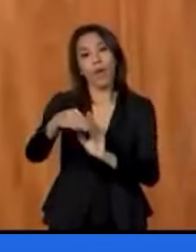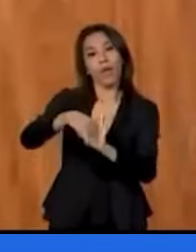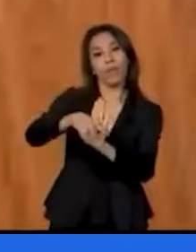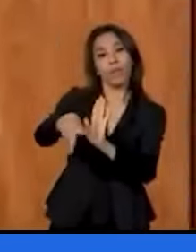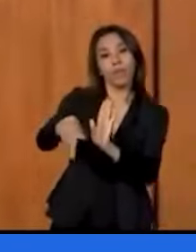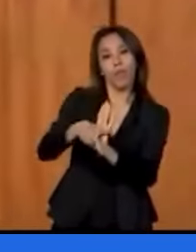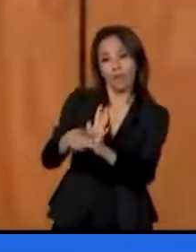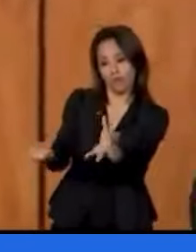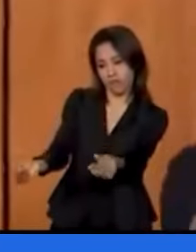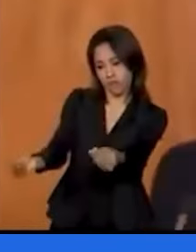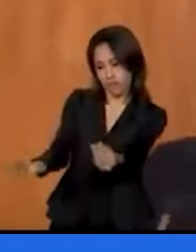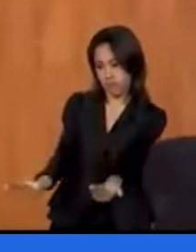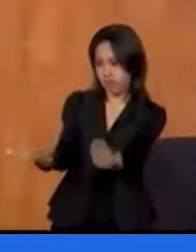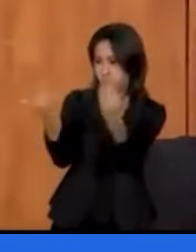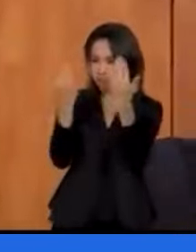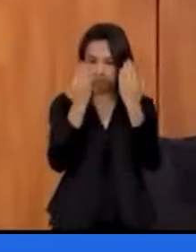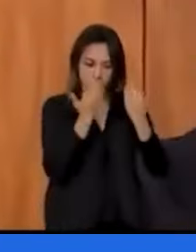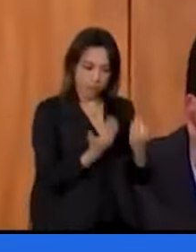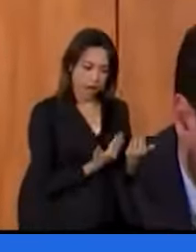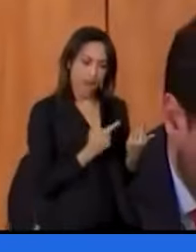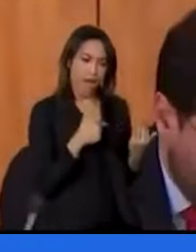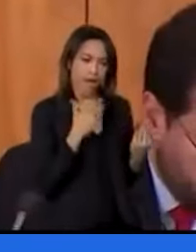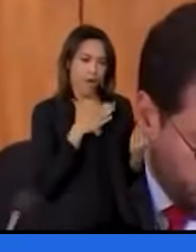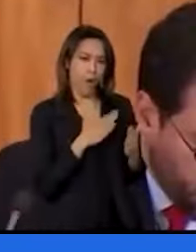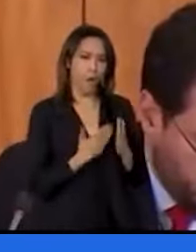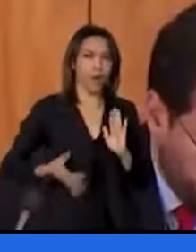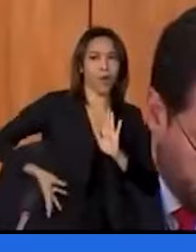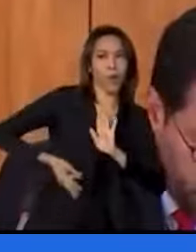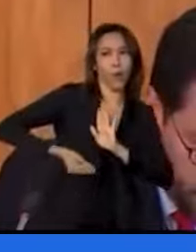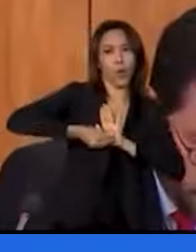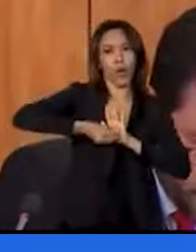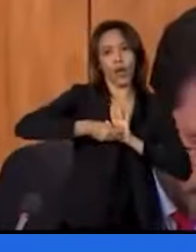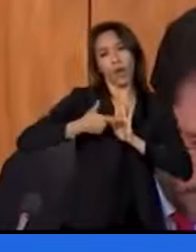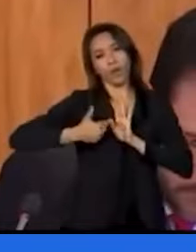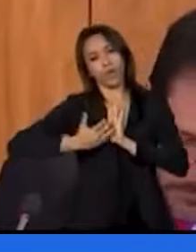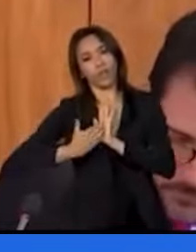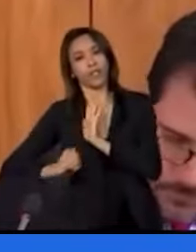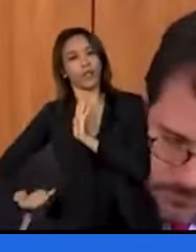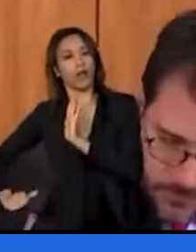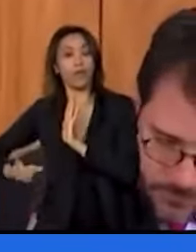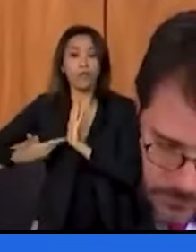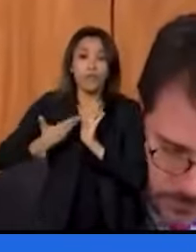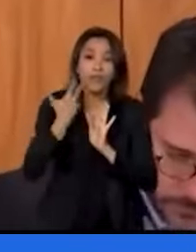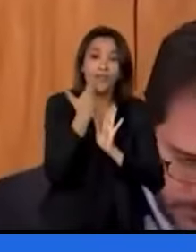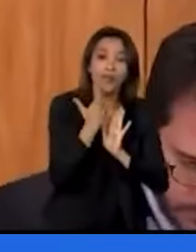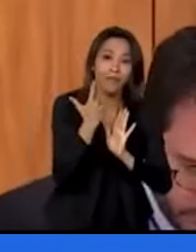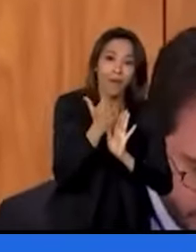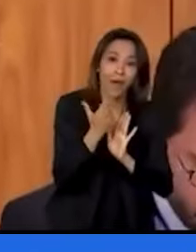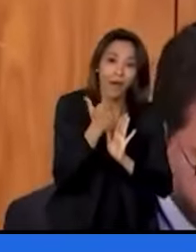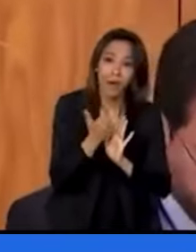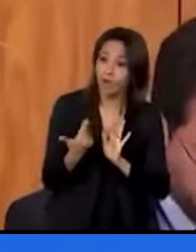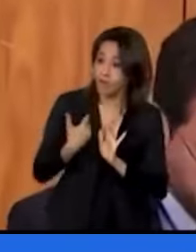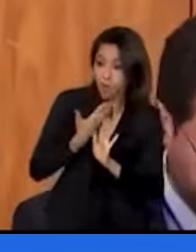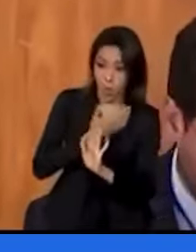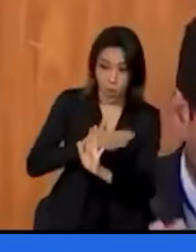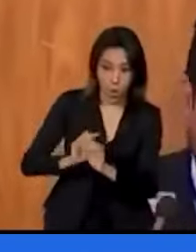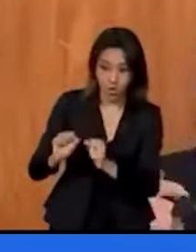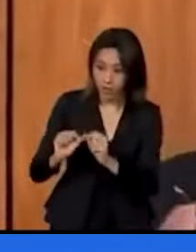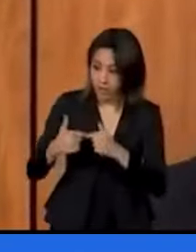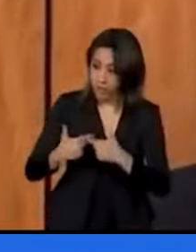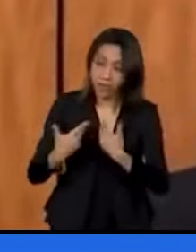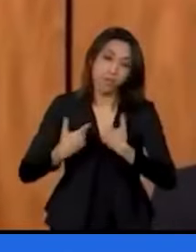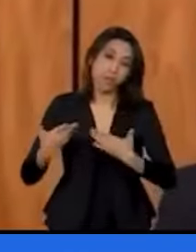tenha gente que queira incluir alguma coisa ou tirar alguma coisa mas isso é normal se você não gostar de fazer isso eu